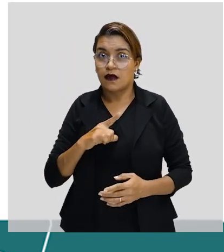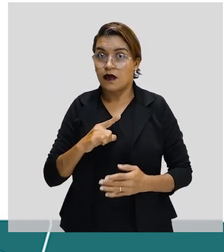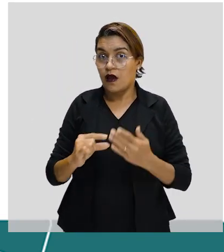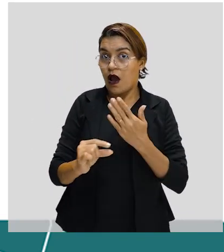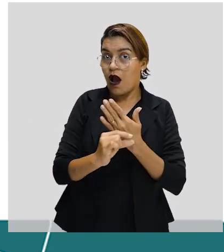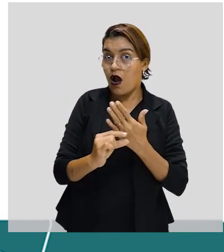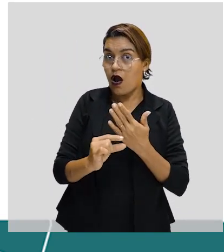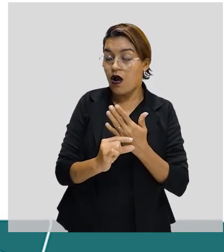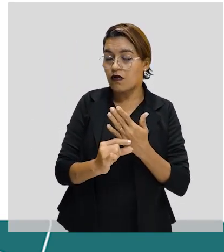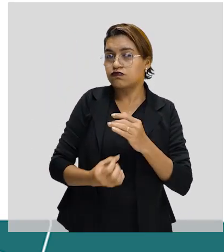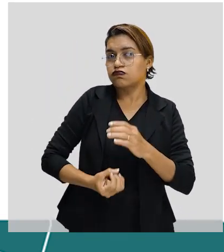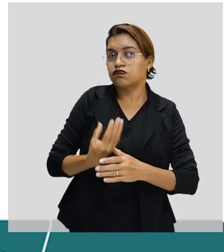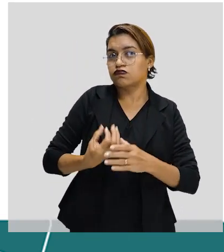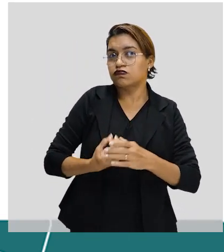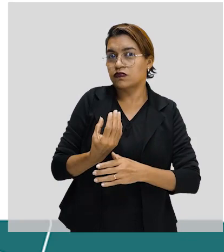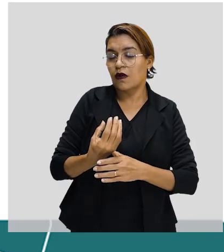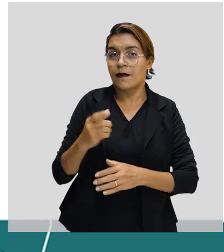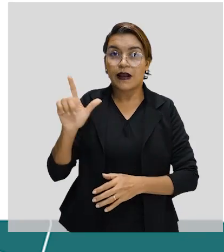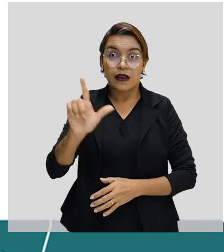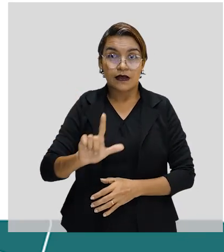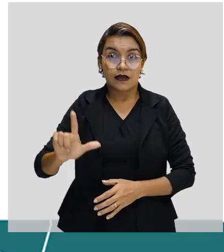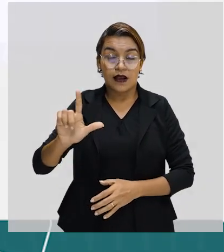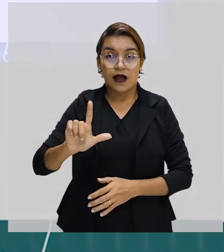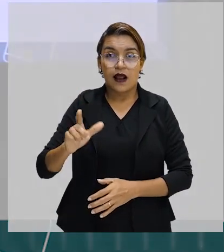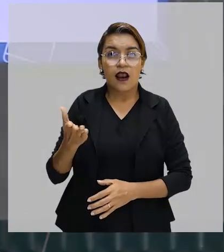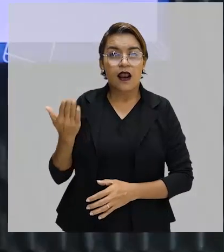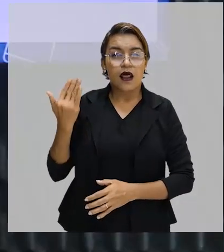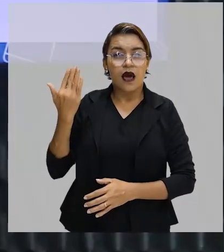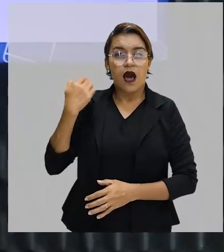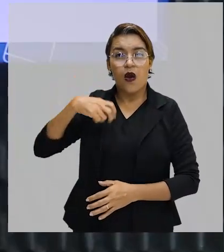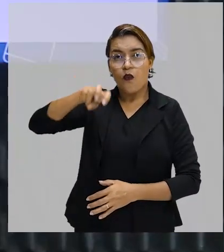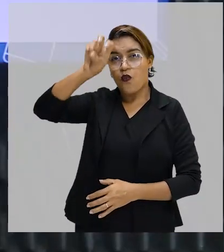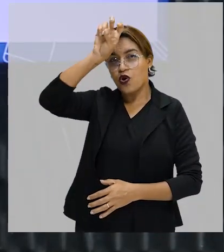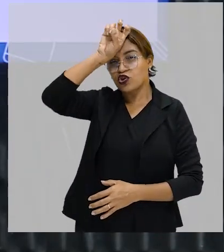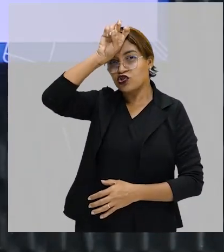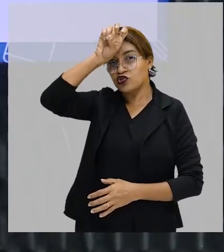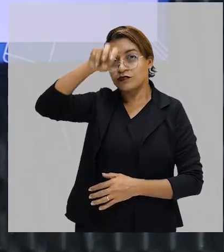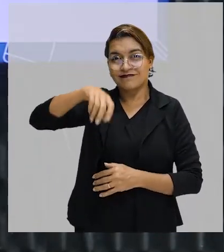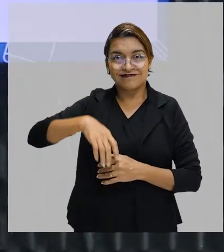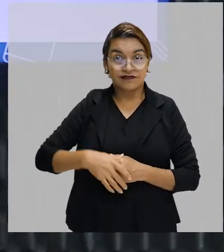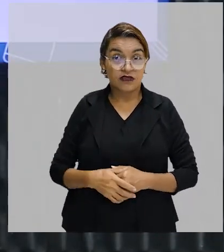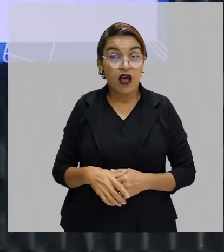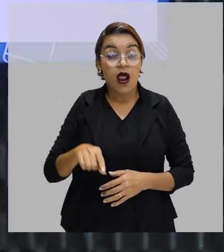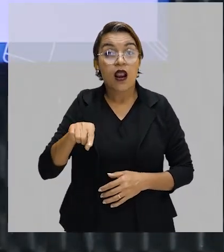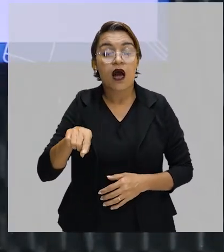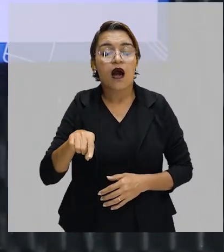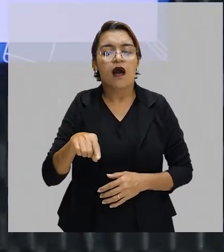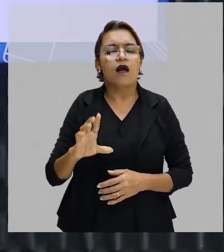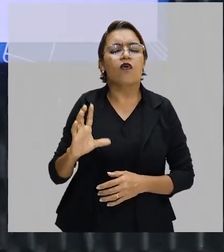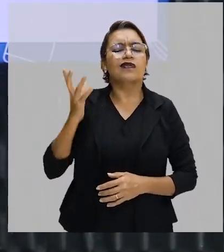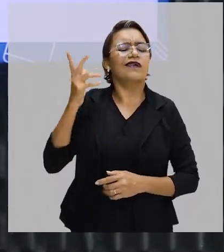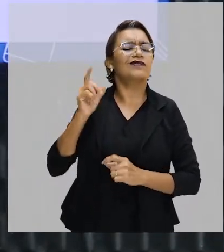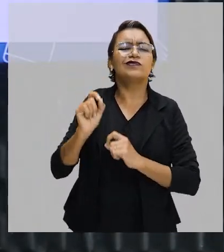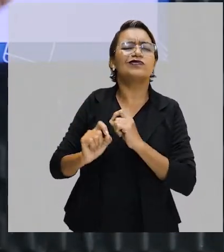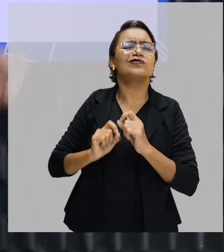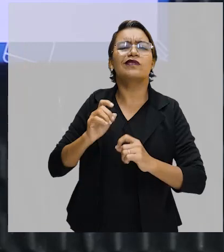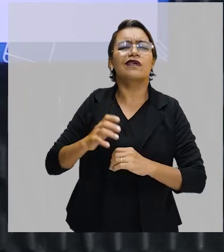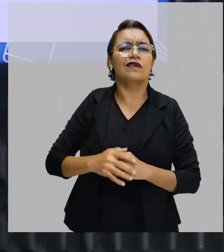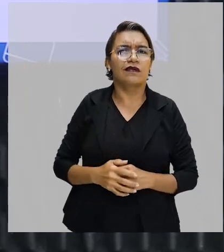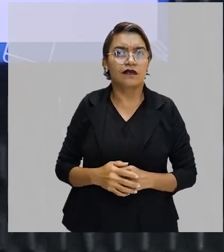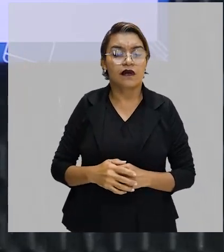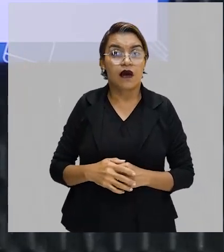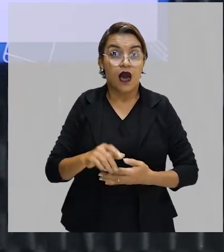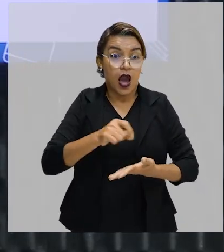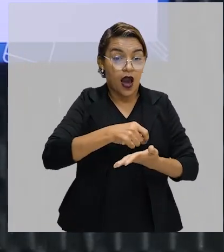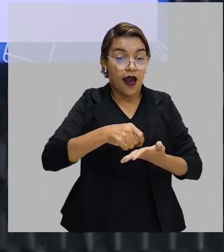que se conheciam era lá do antigo Egito E aí o que que acontece na maior parte da África a escrita só